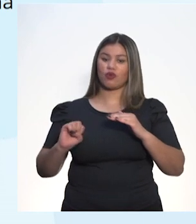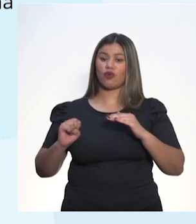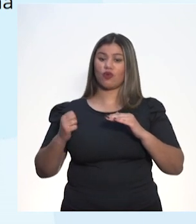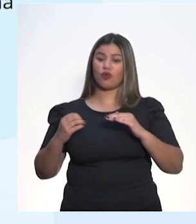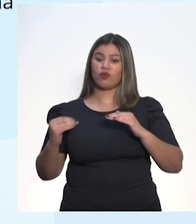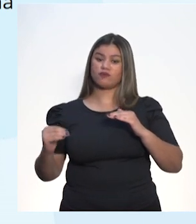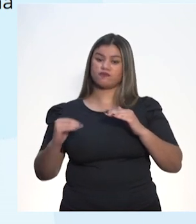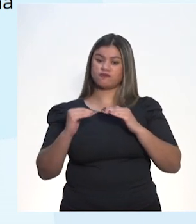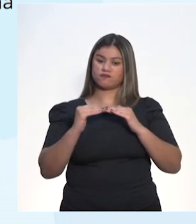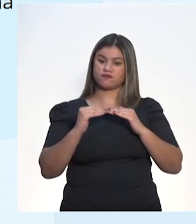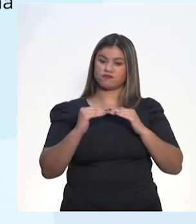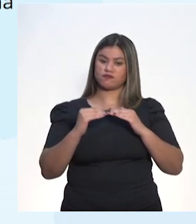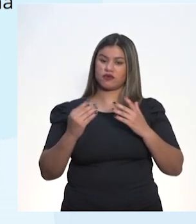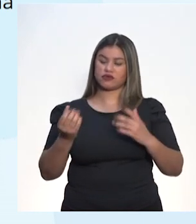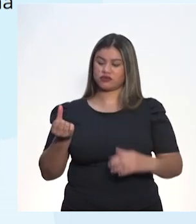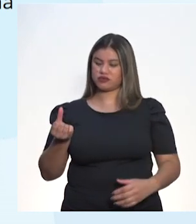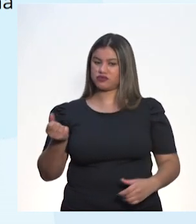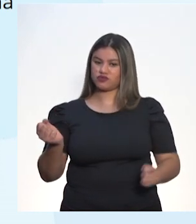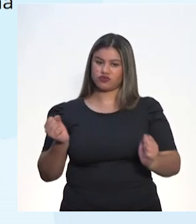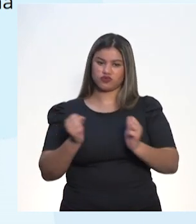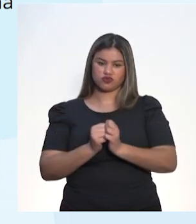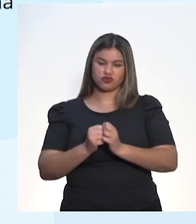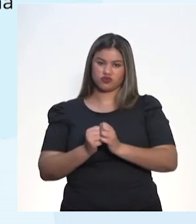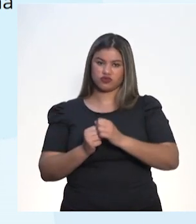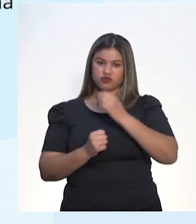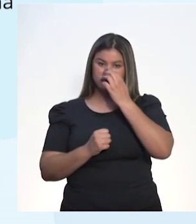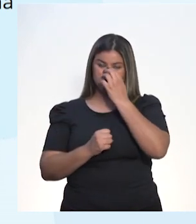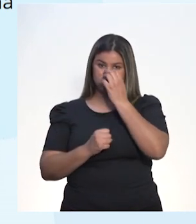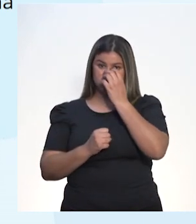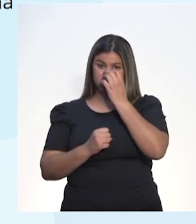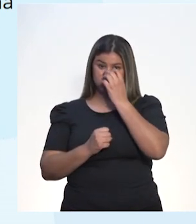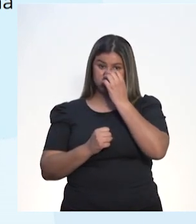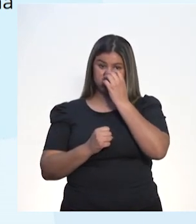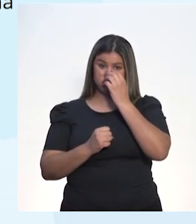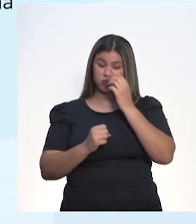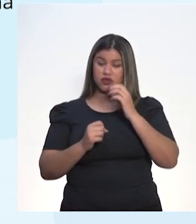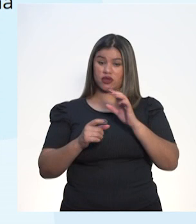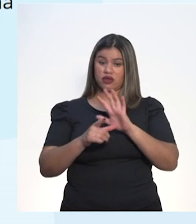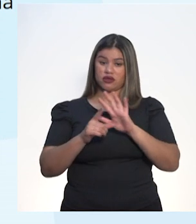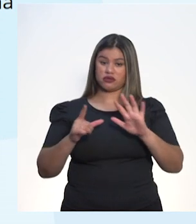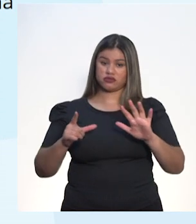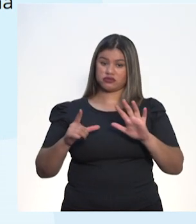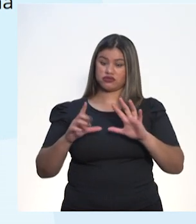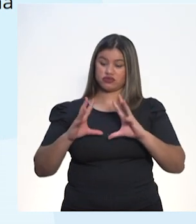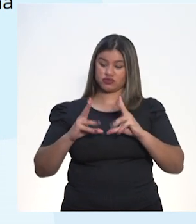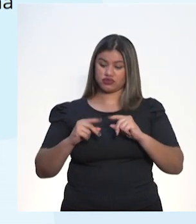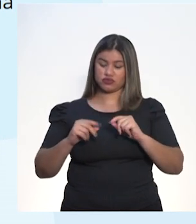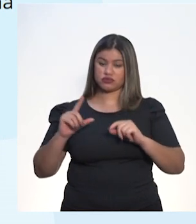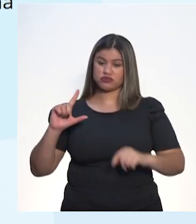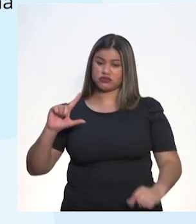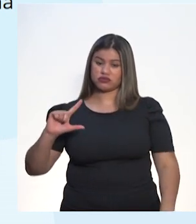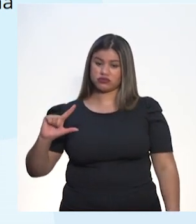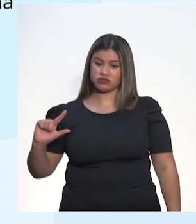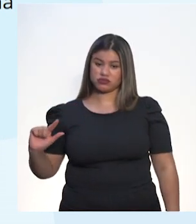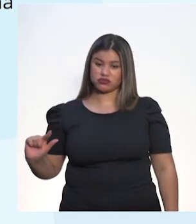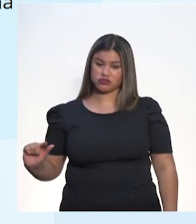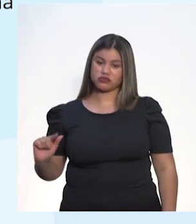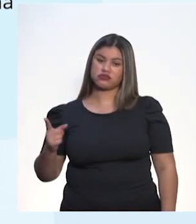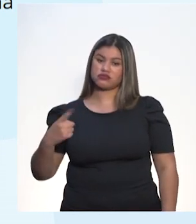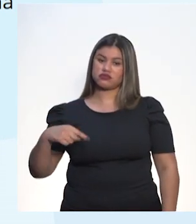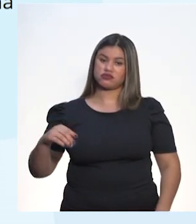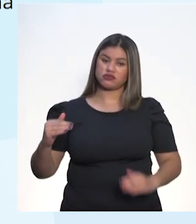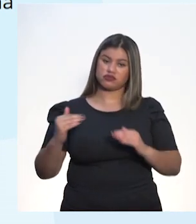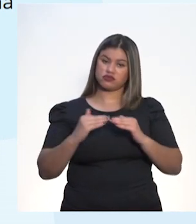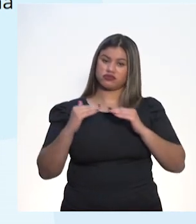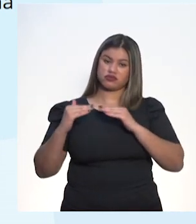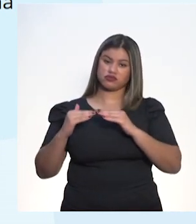igual, significa que o 6 faz parte. Sim. Todos os elementos aqui que vêm antes não são menores? Então, vocês concordam